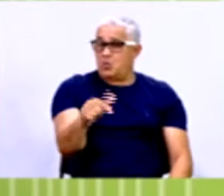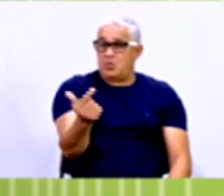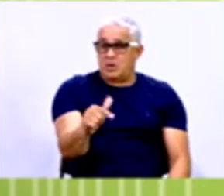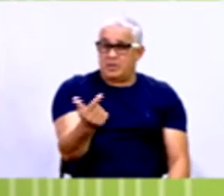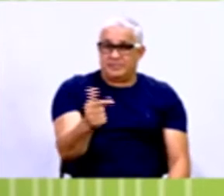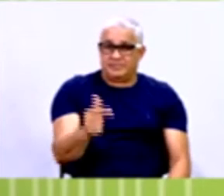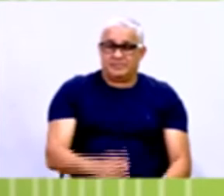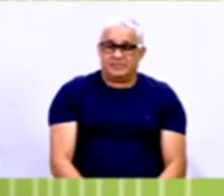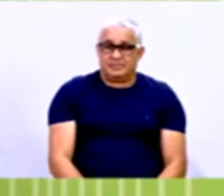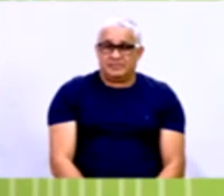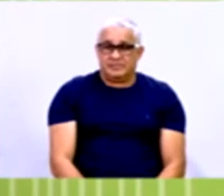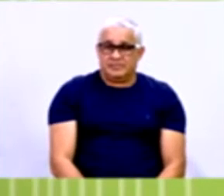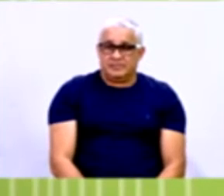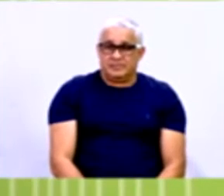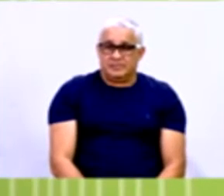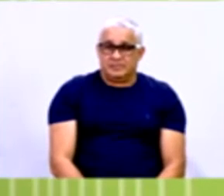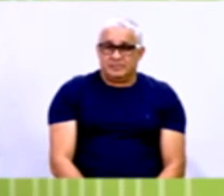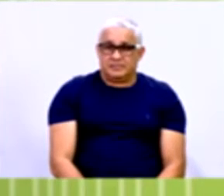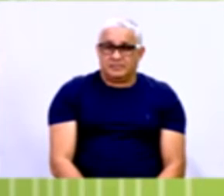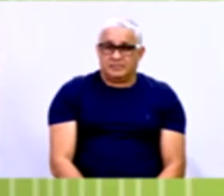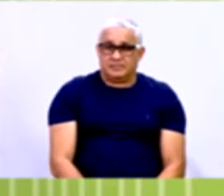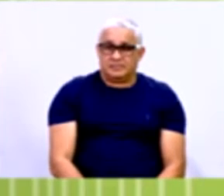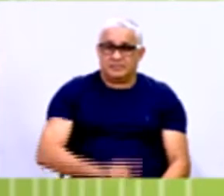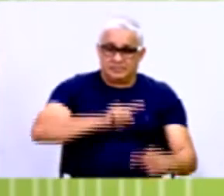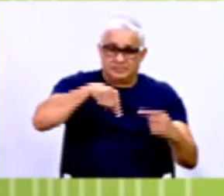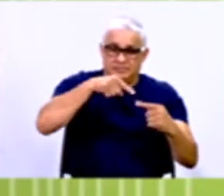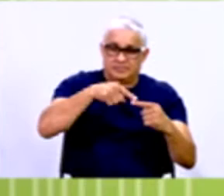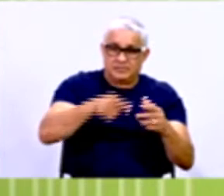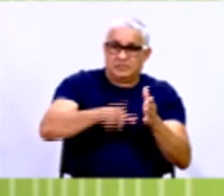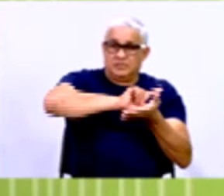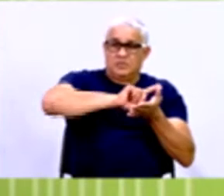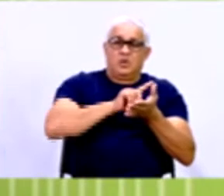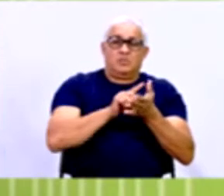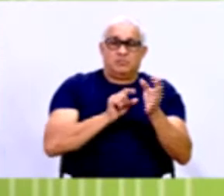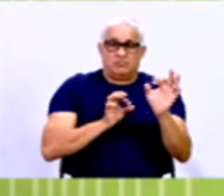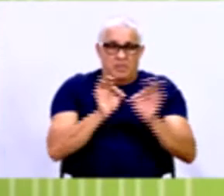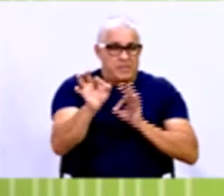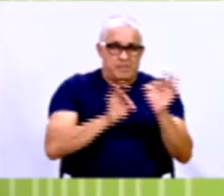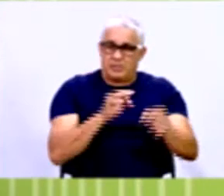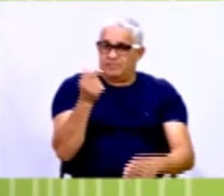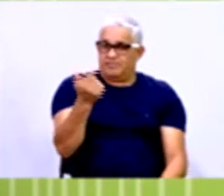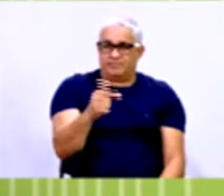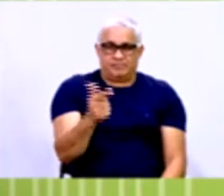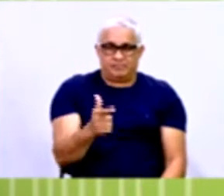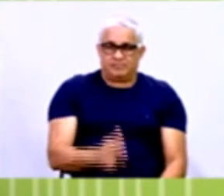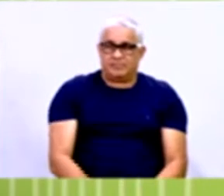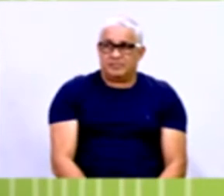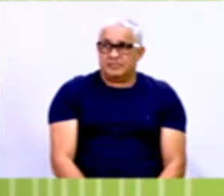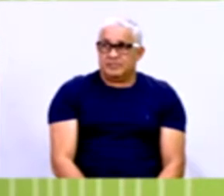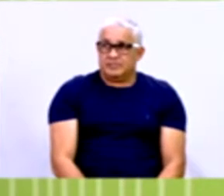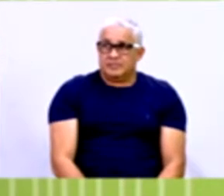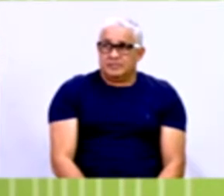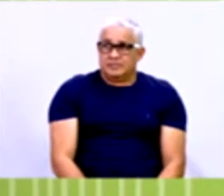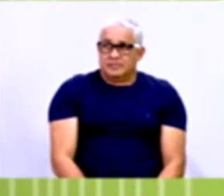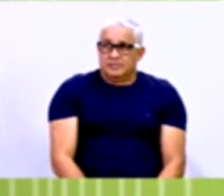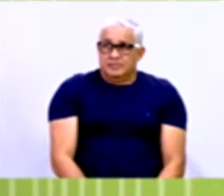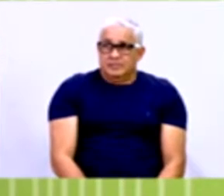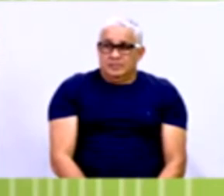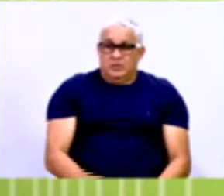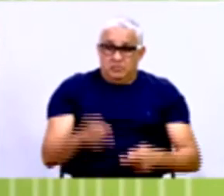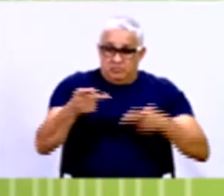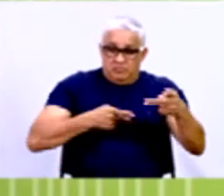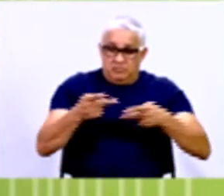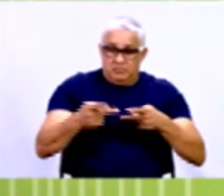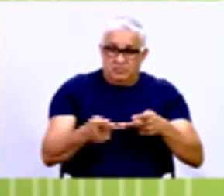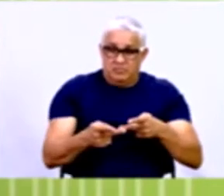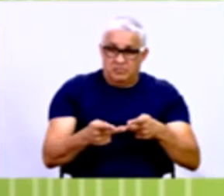foi, não se objetivou realizar. É algo que não se tinha nos planos, é